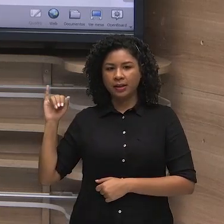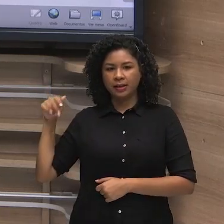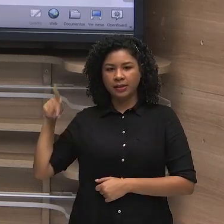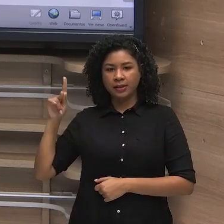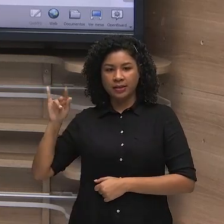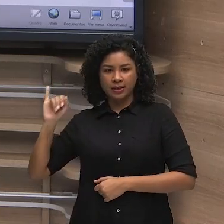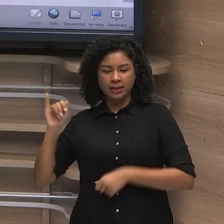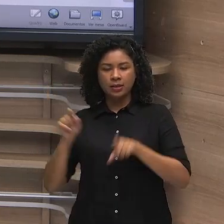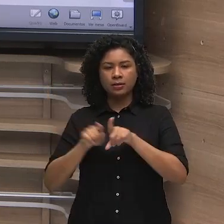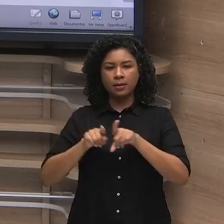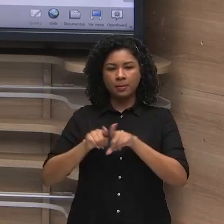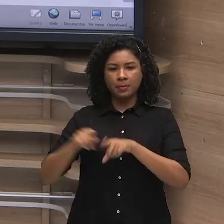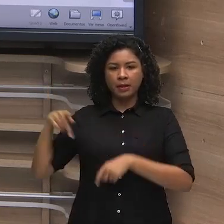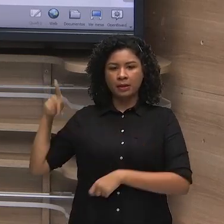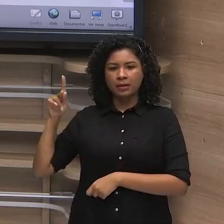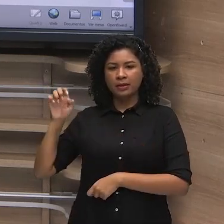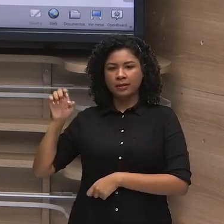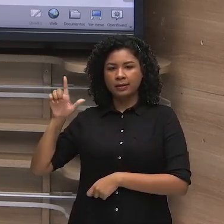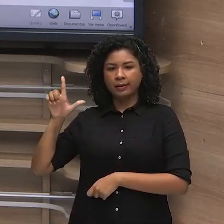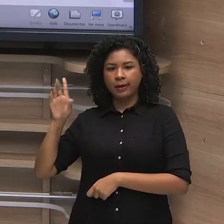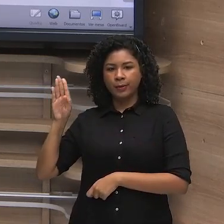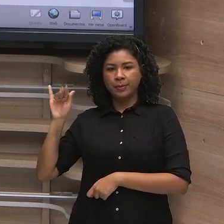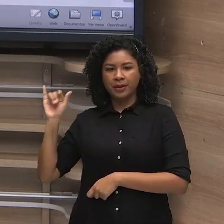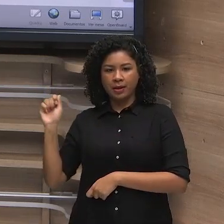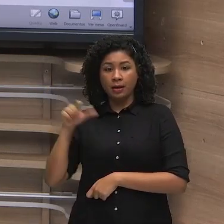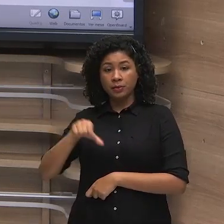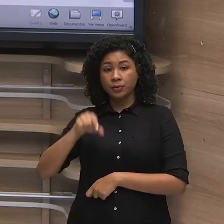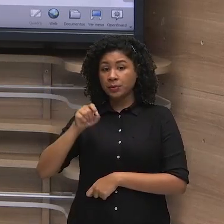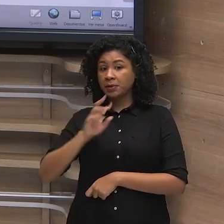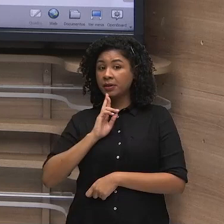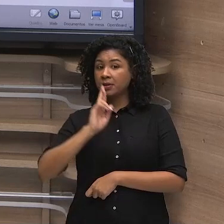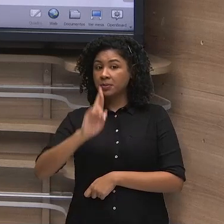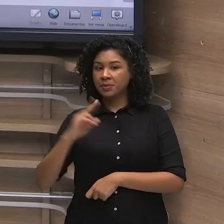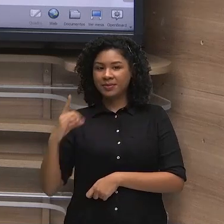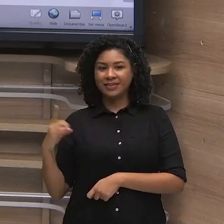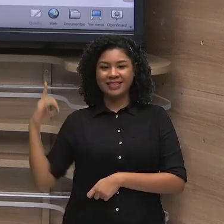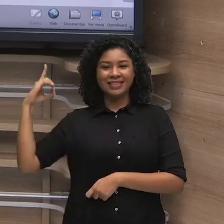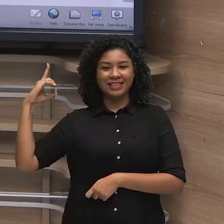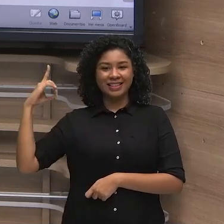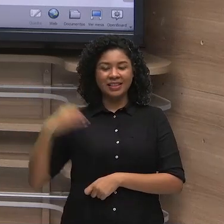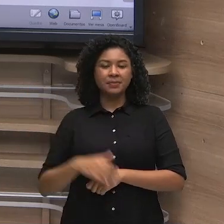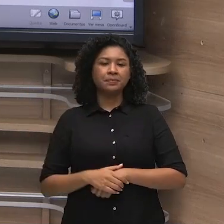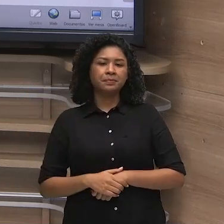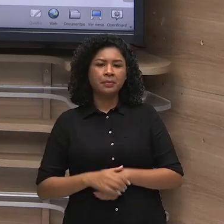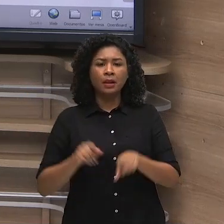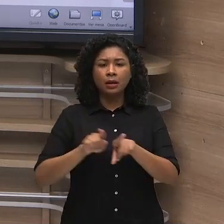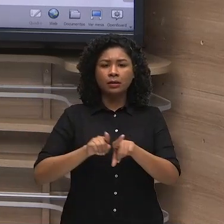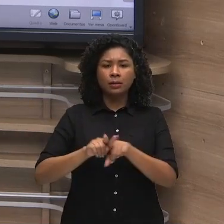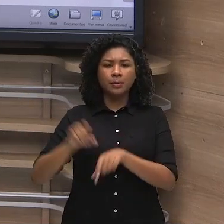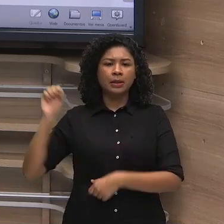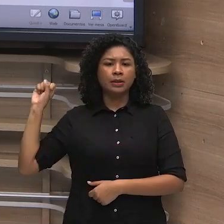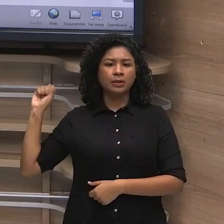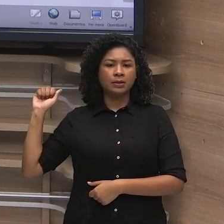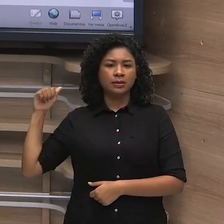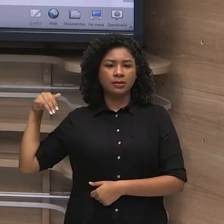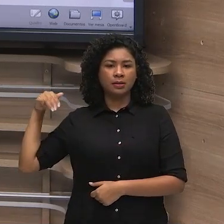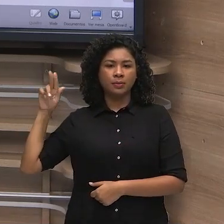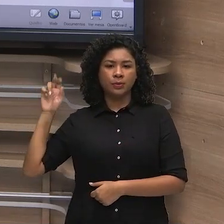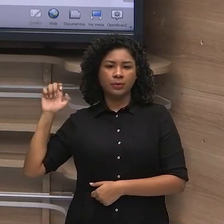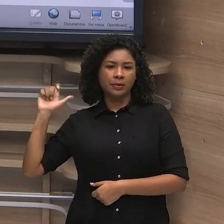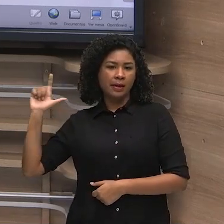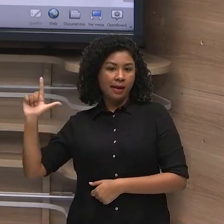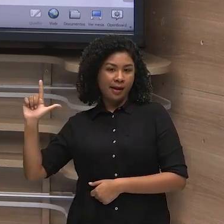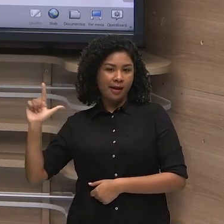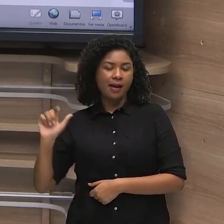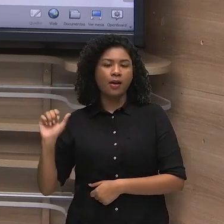Kélbia responderam letra D. Assim como a gente vai ver o Samuel, a